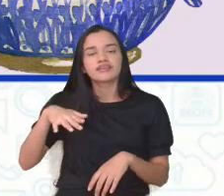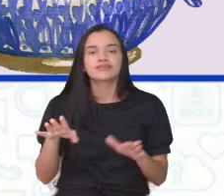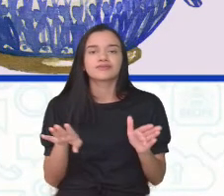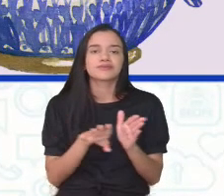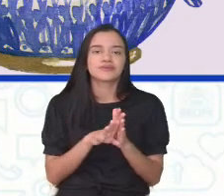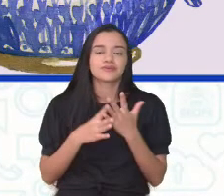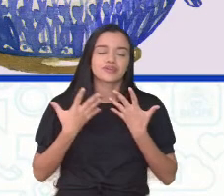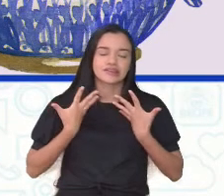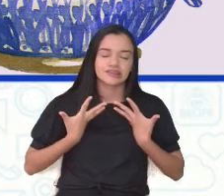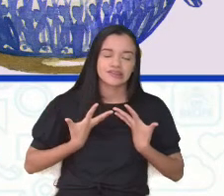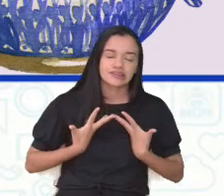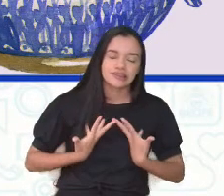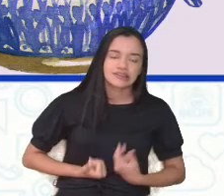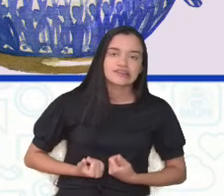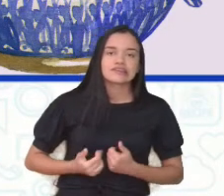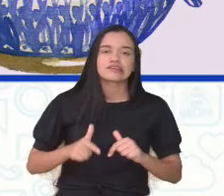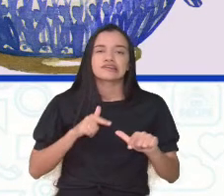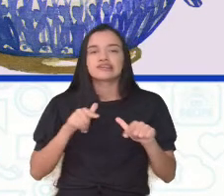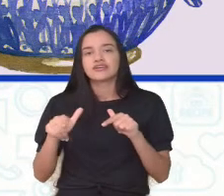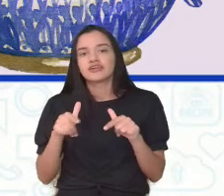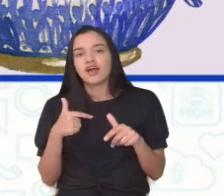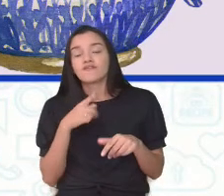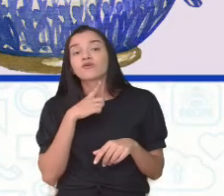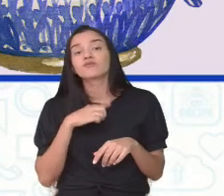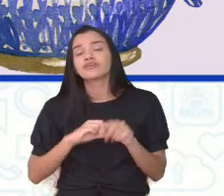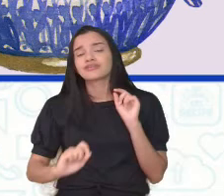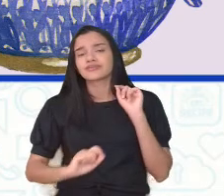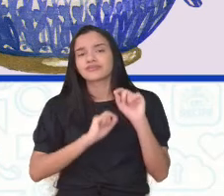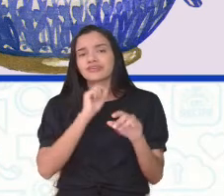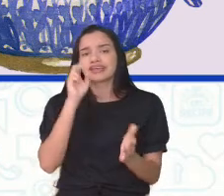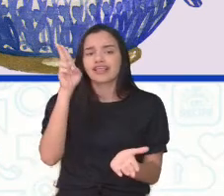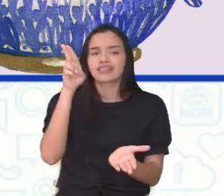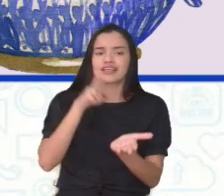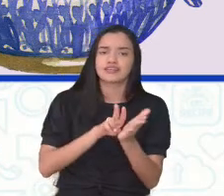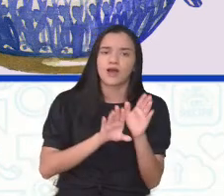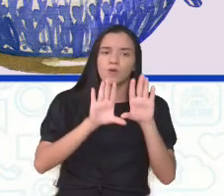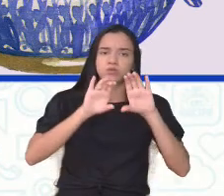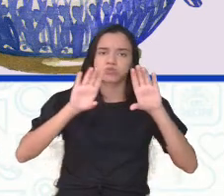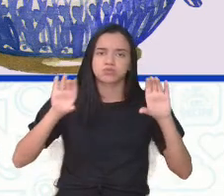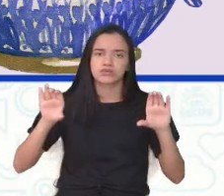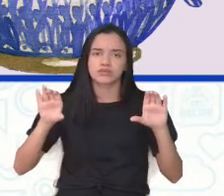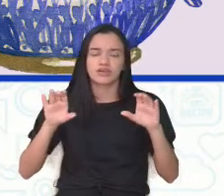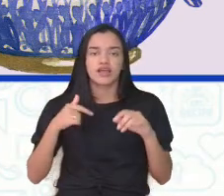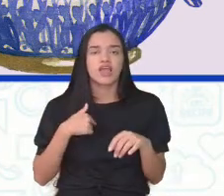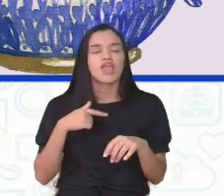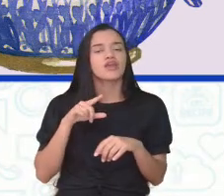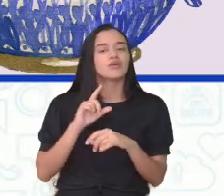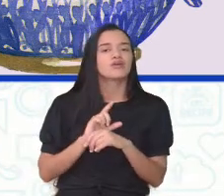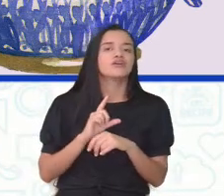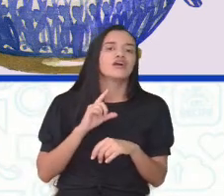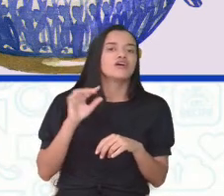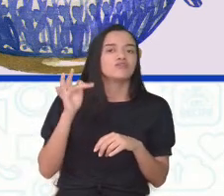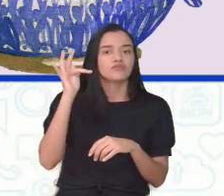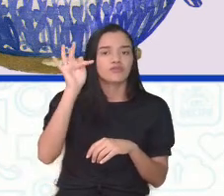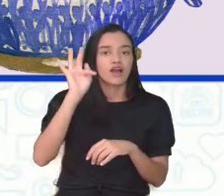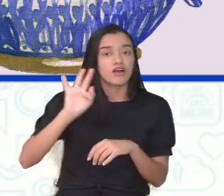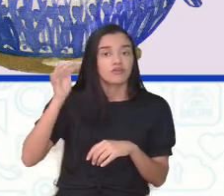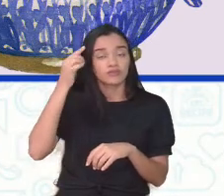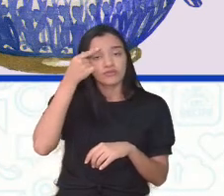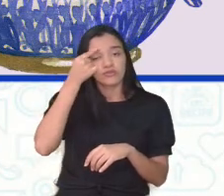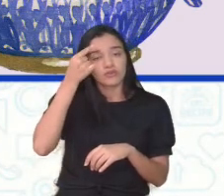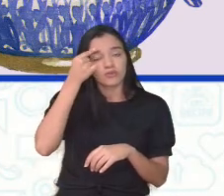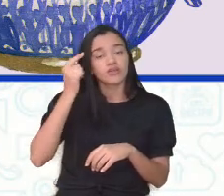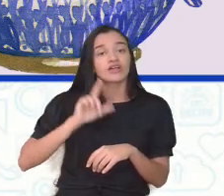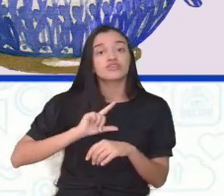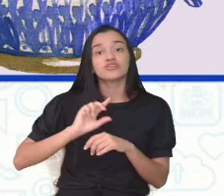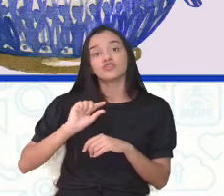trabalho. Apenas tinha vontade de se deitar no sofá. Eu vou para a faculdade depois do almoço. Ela sabia que tinha de